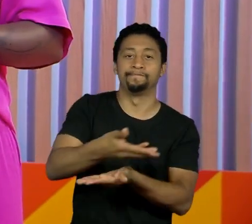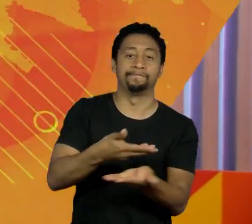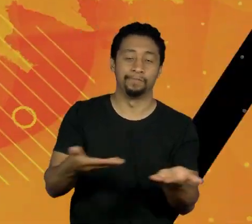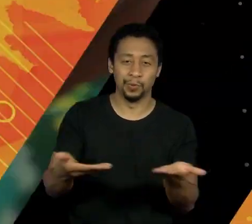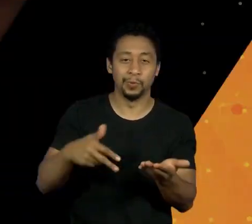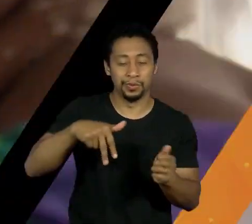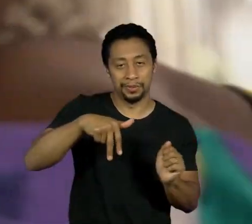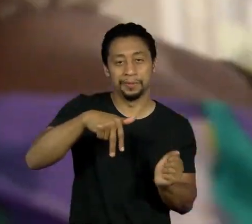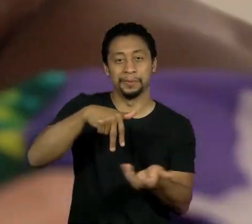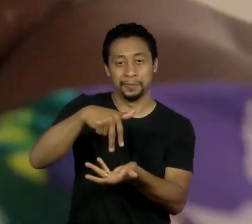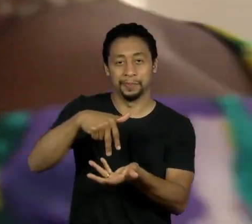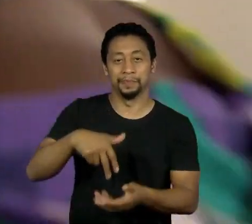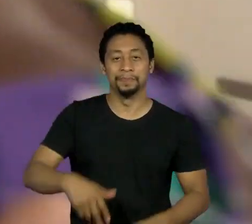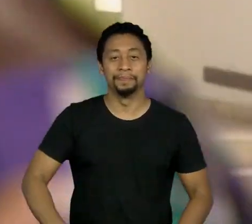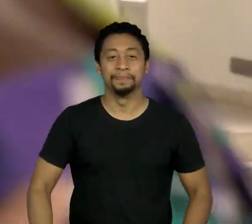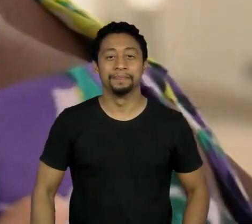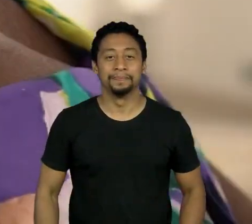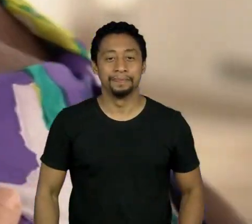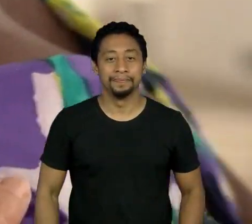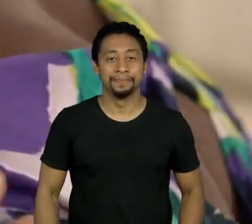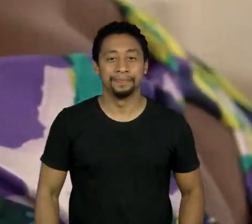hoje.